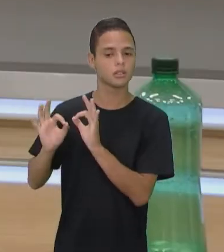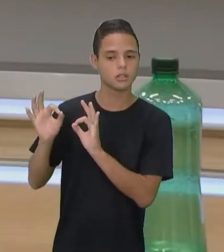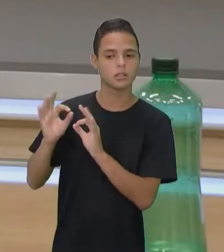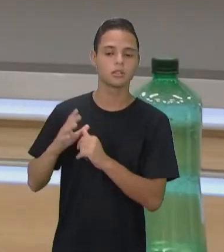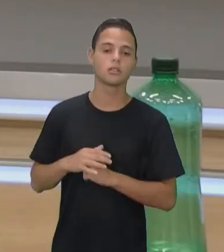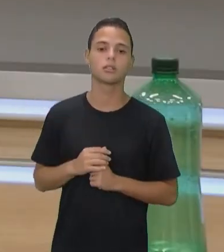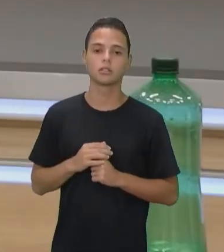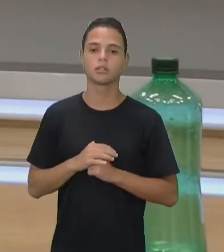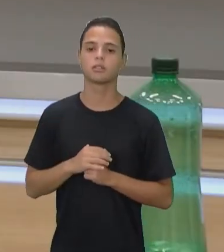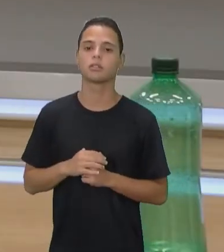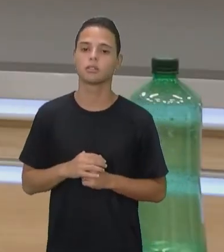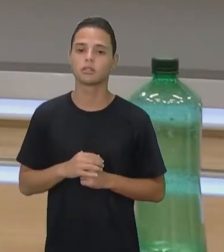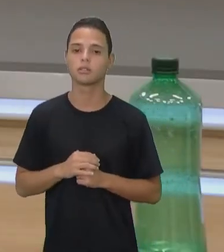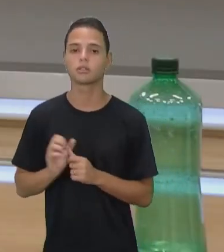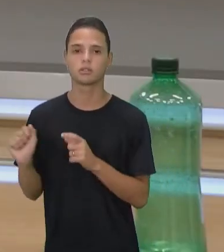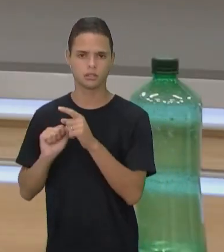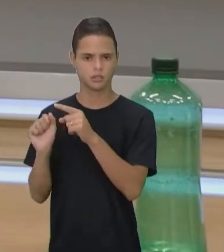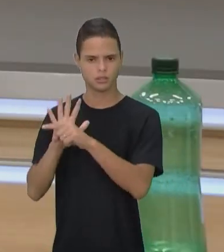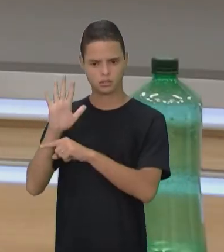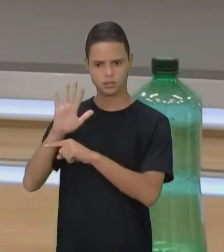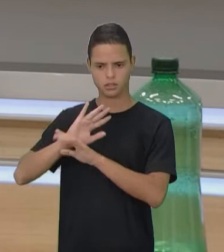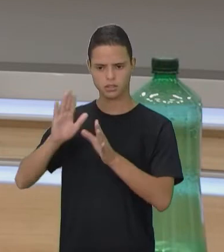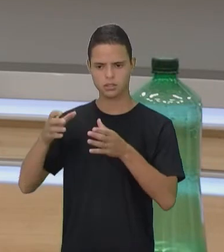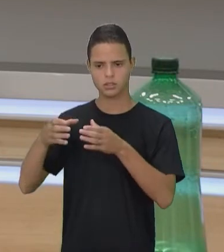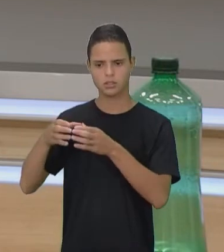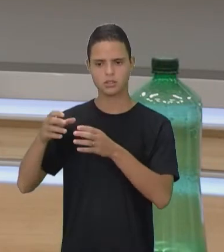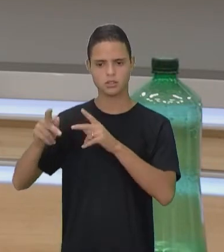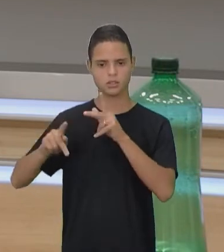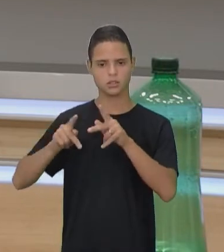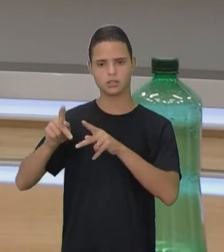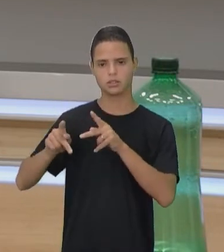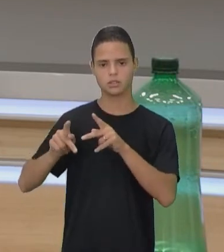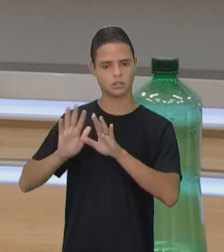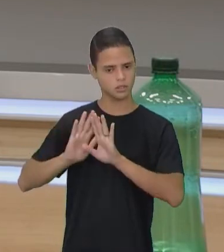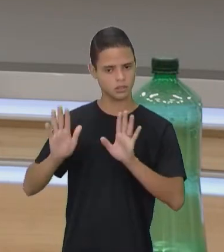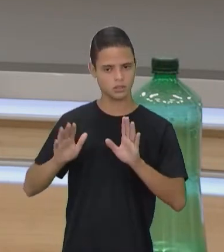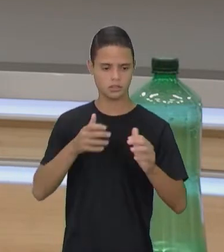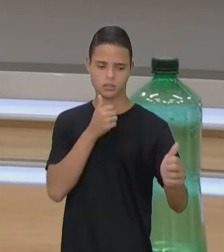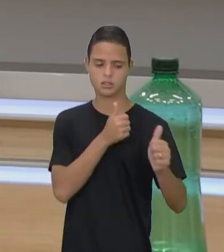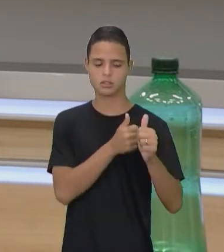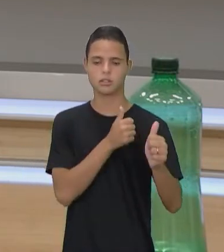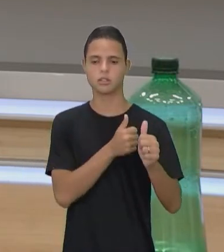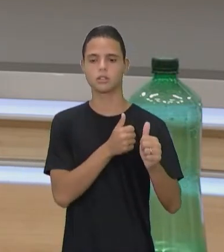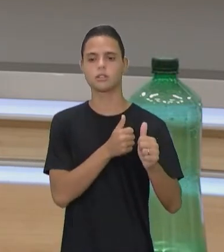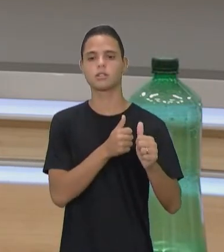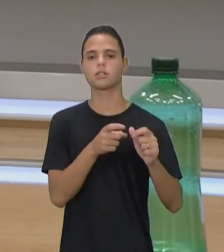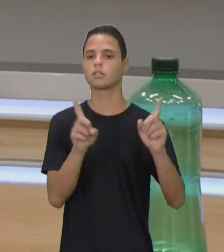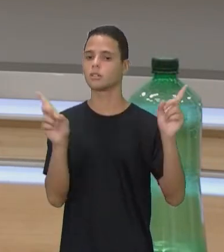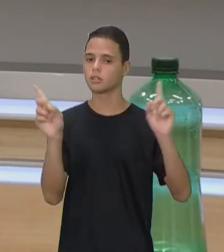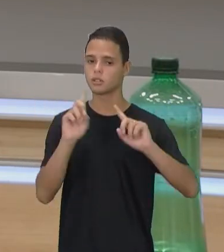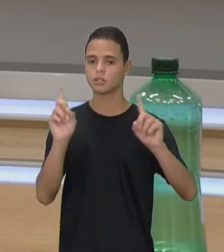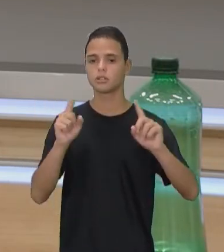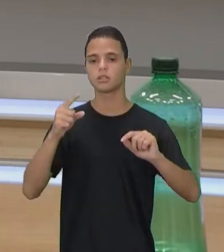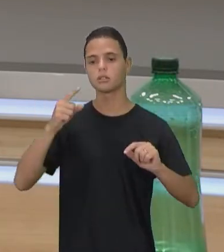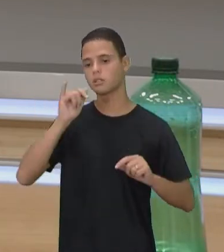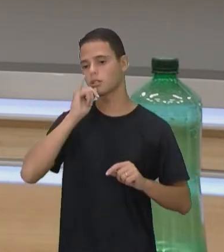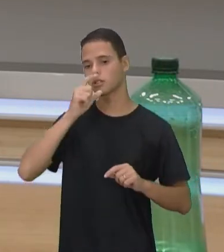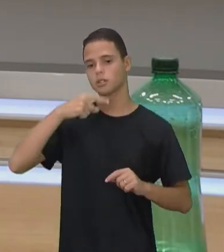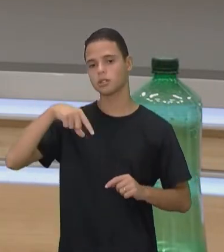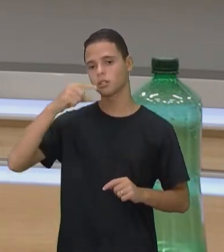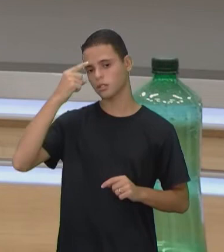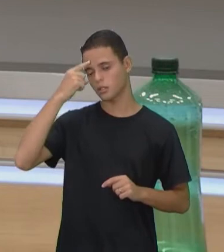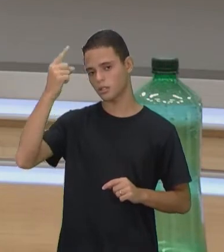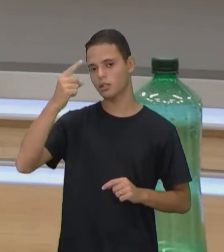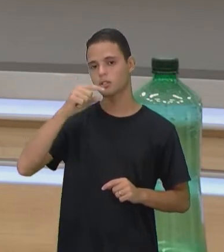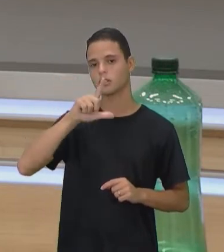só para a população, para as pessoas que estiverem perto ali do aterro. Mas quando a gente pensa no lixão, né, quando a